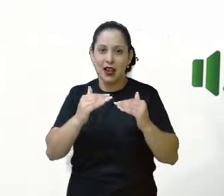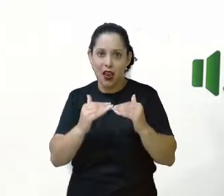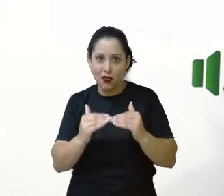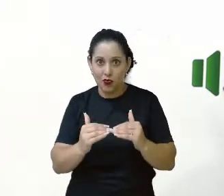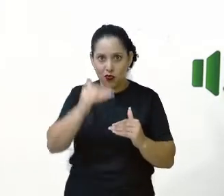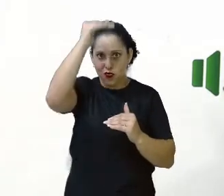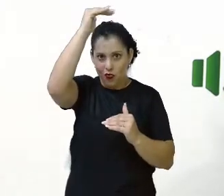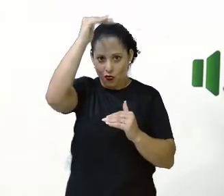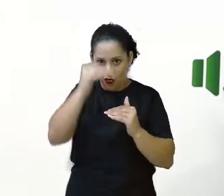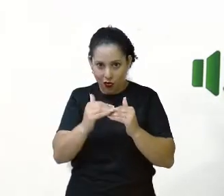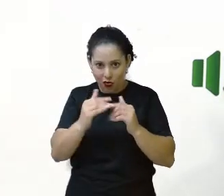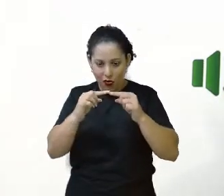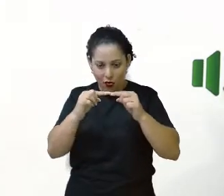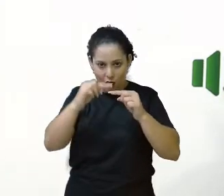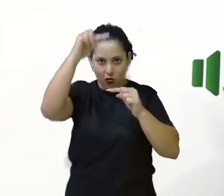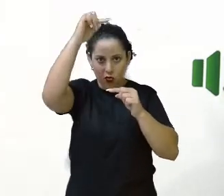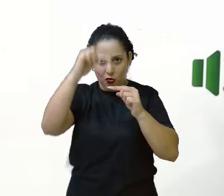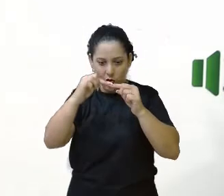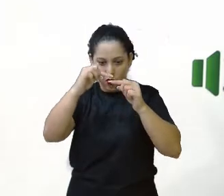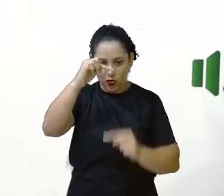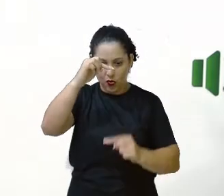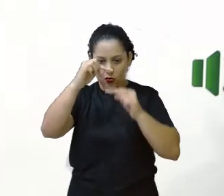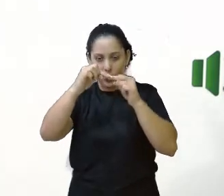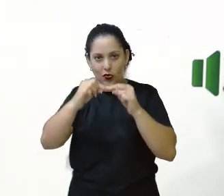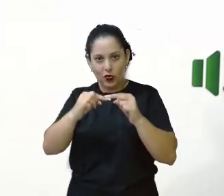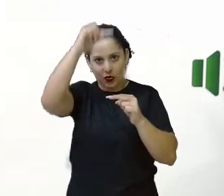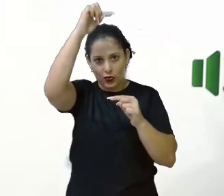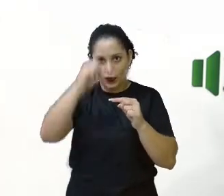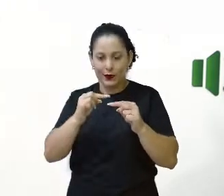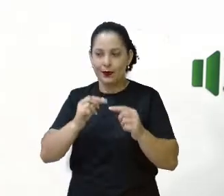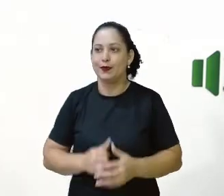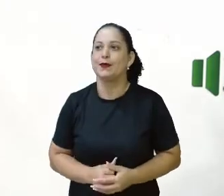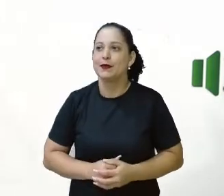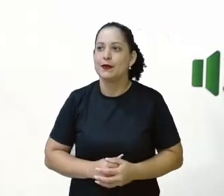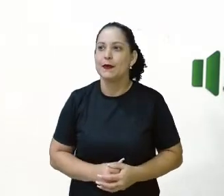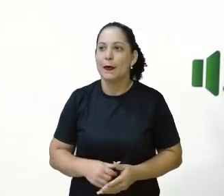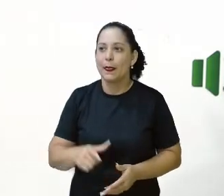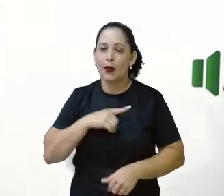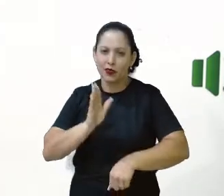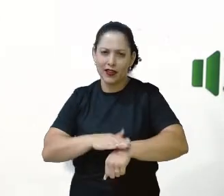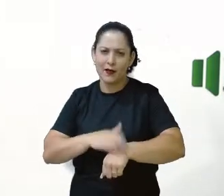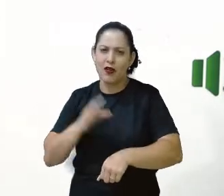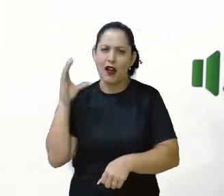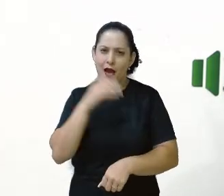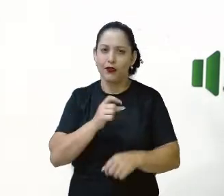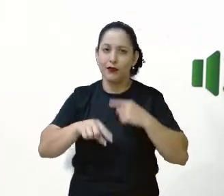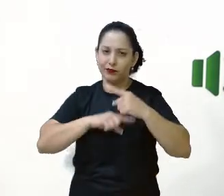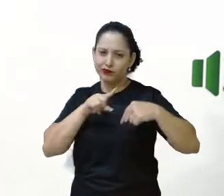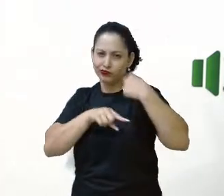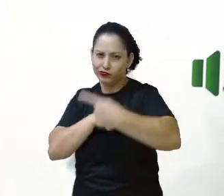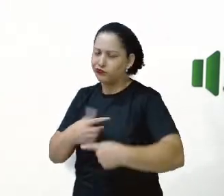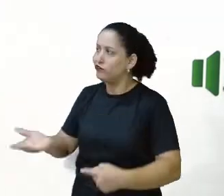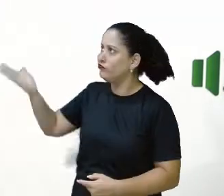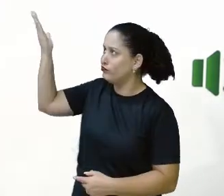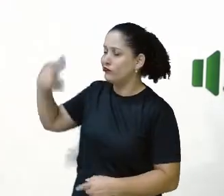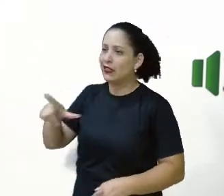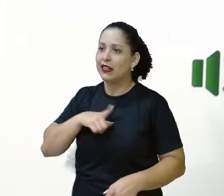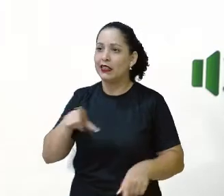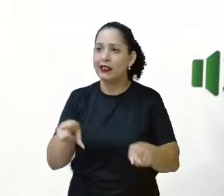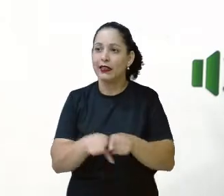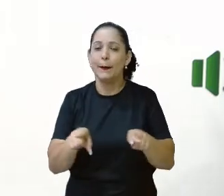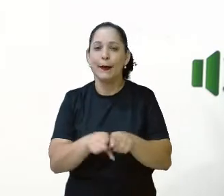é agudo. Eu vou até saltar um pouquinho essas músicas, porque o nosso tempo está pouco. A duração